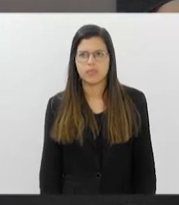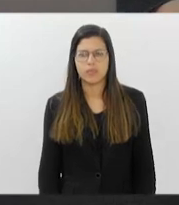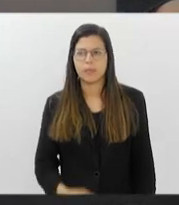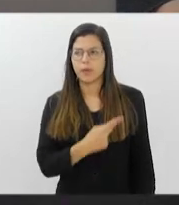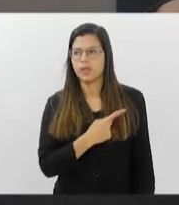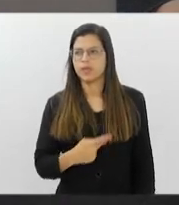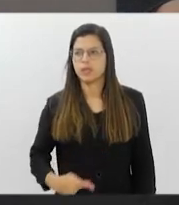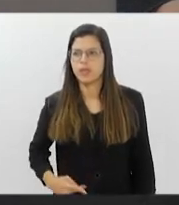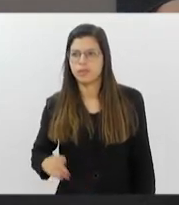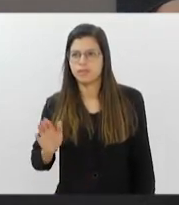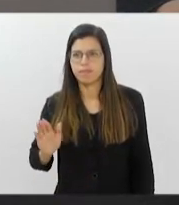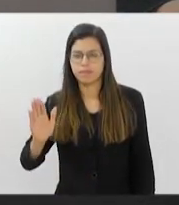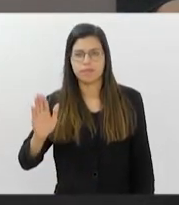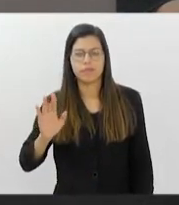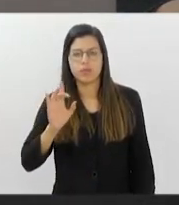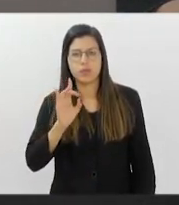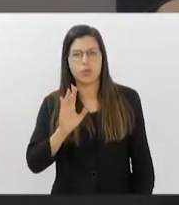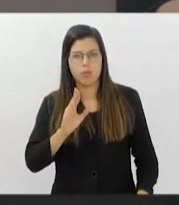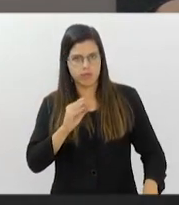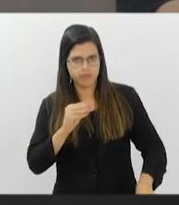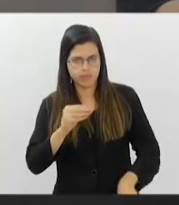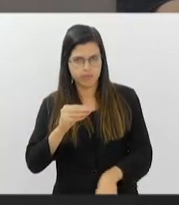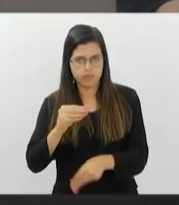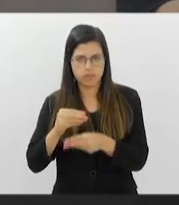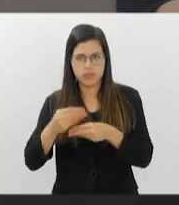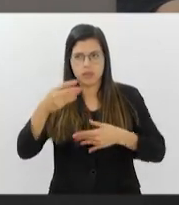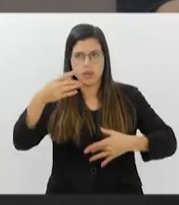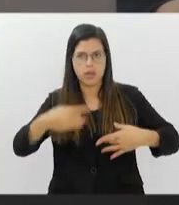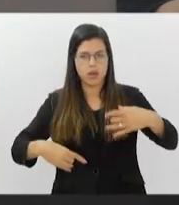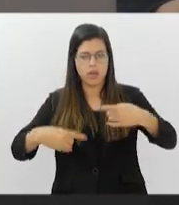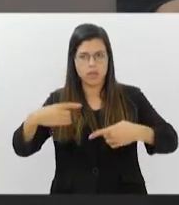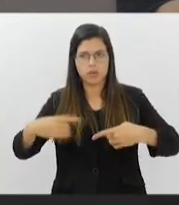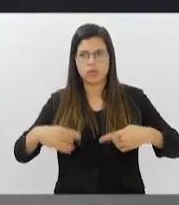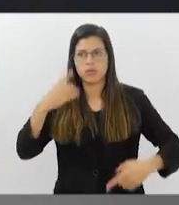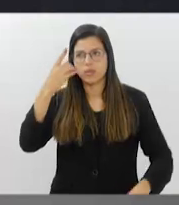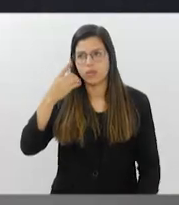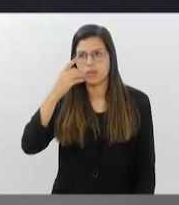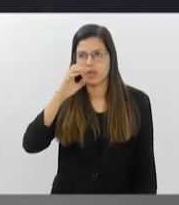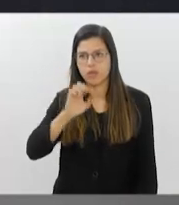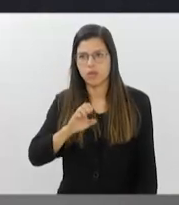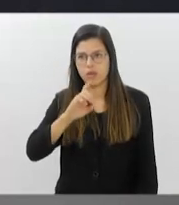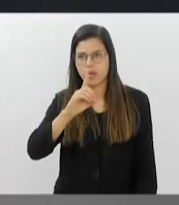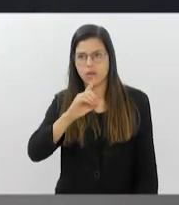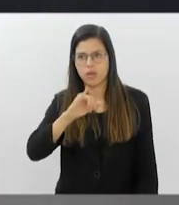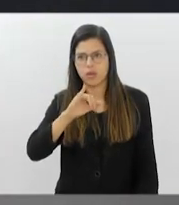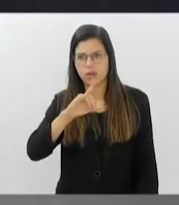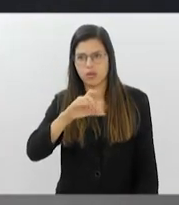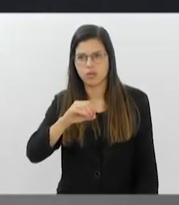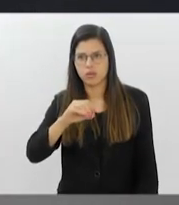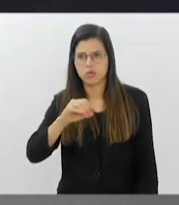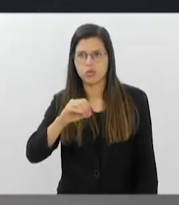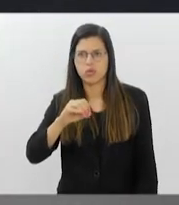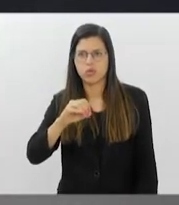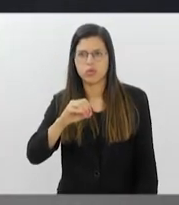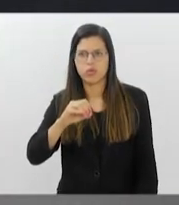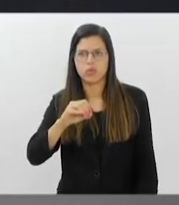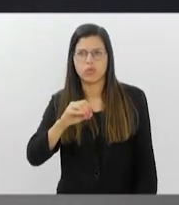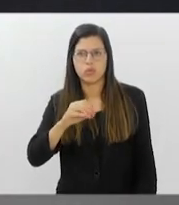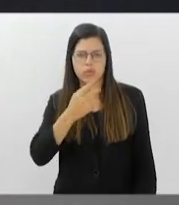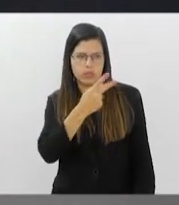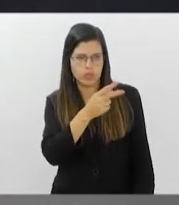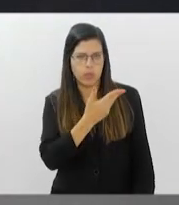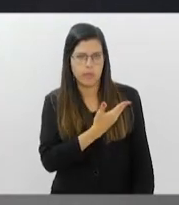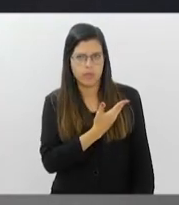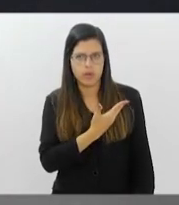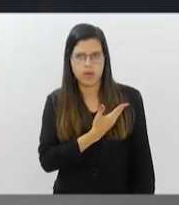Oi. Só para contribuir com o debate, o deputado Edno Fonseca, foi seu colega aqui, né? Mas... Meu não,